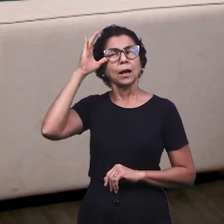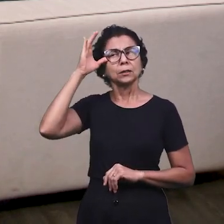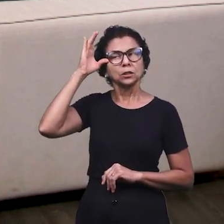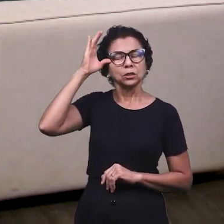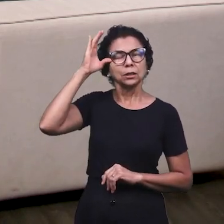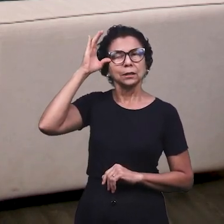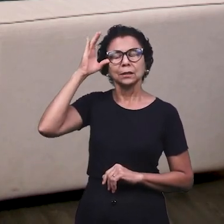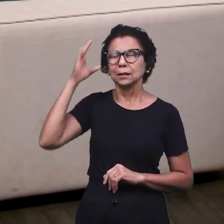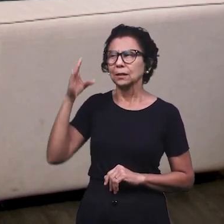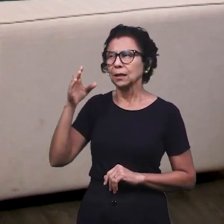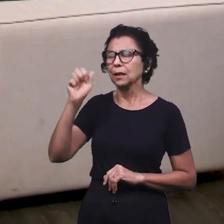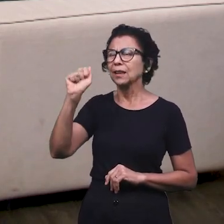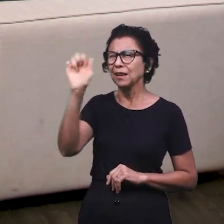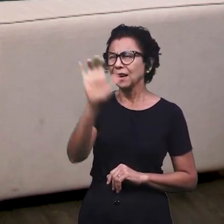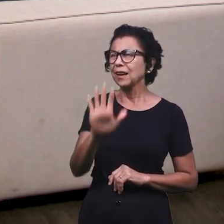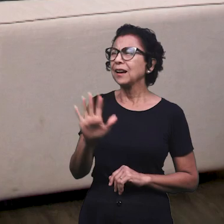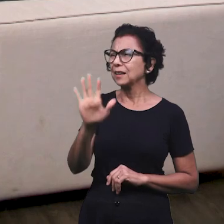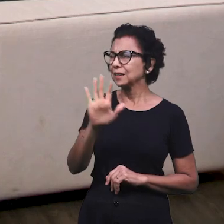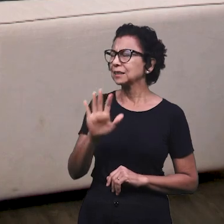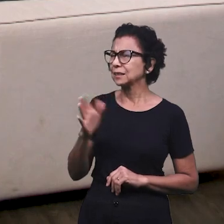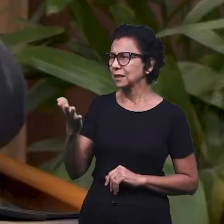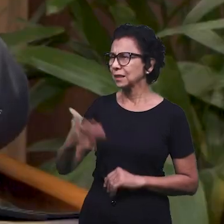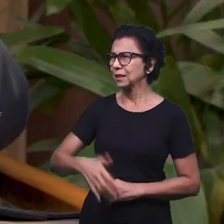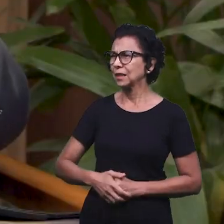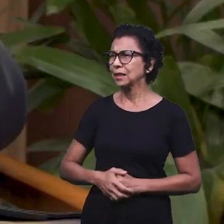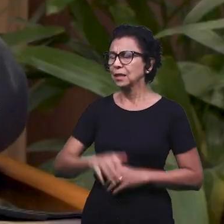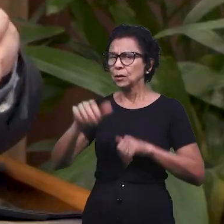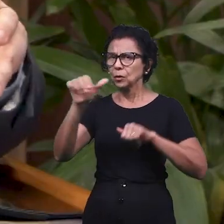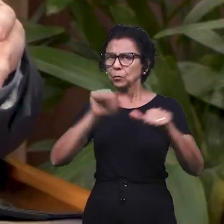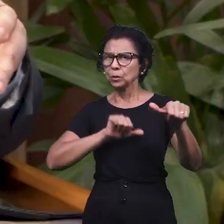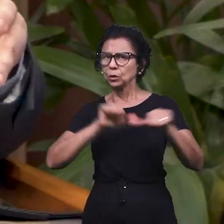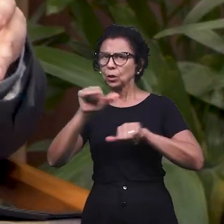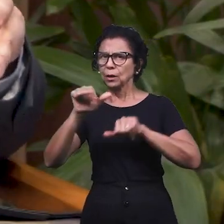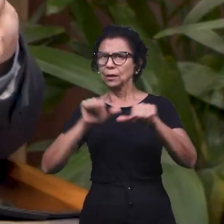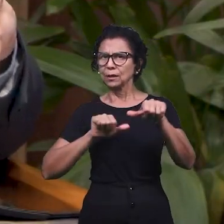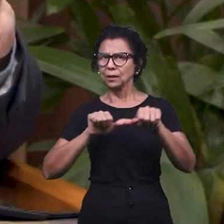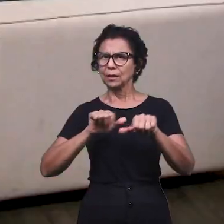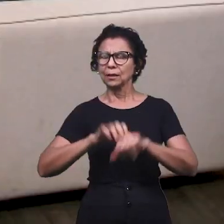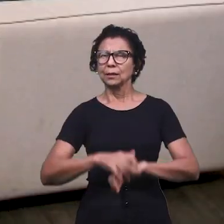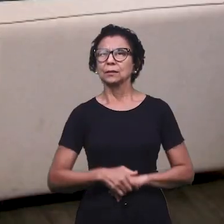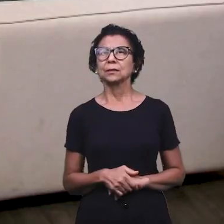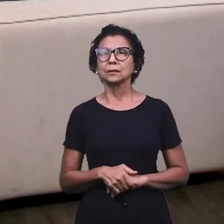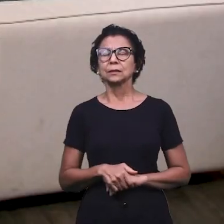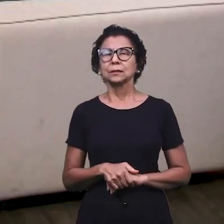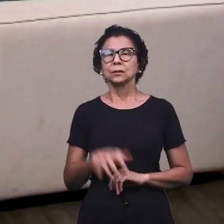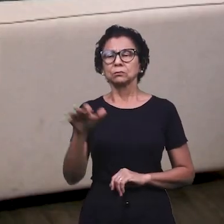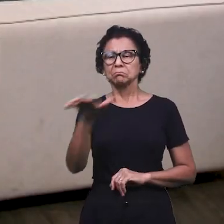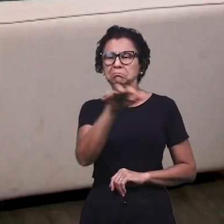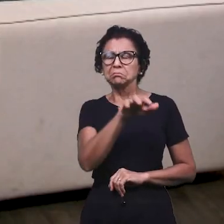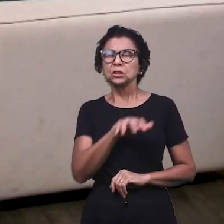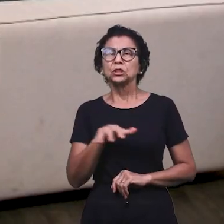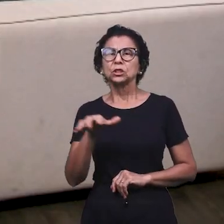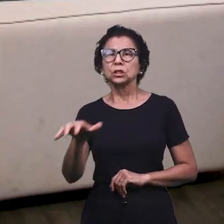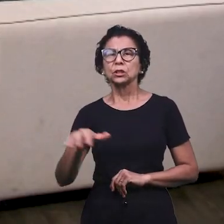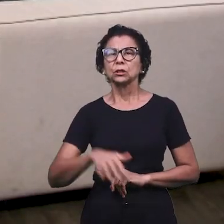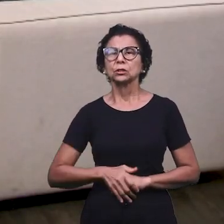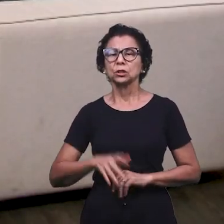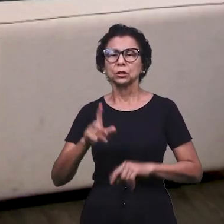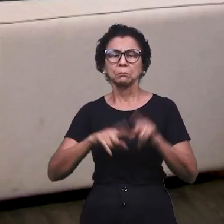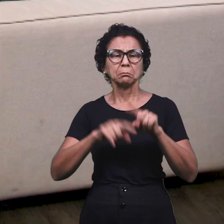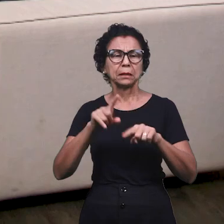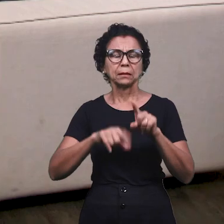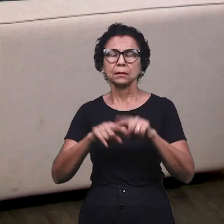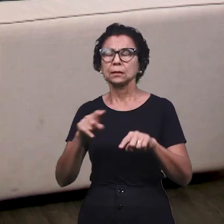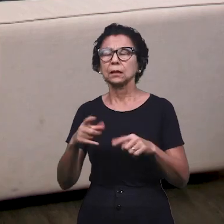de cadeiras, né? Então, às vezes é um país ou outro, seria nesse sentido, troca de cadeiras? A troca de cadeiras é mais no sentido,